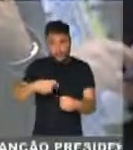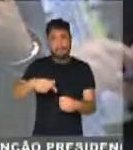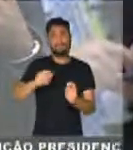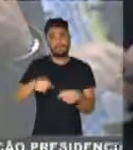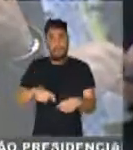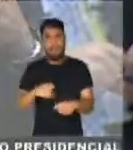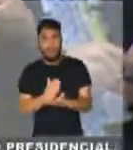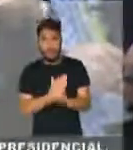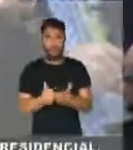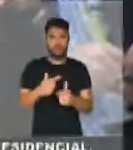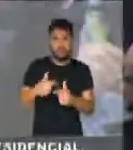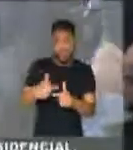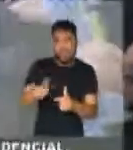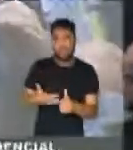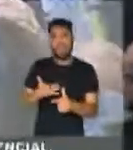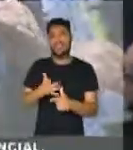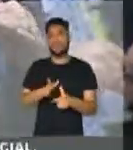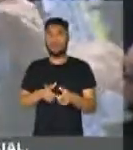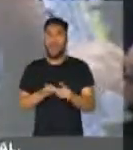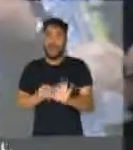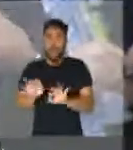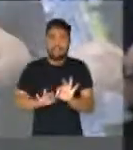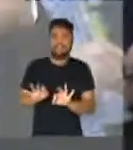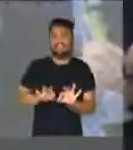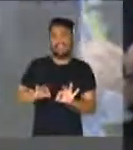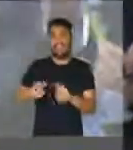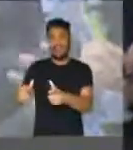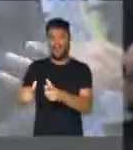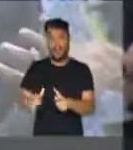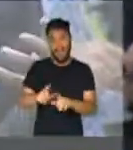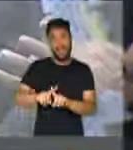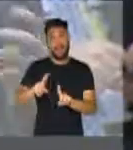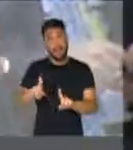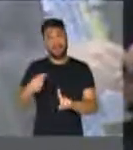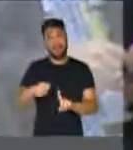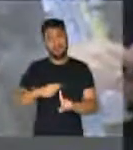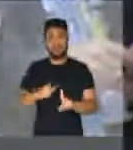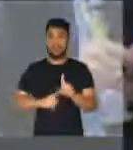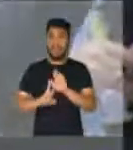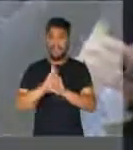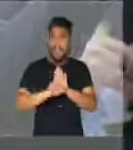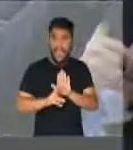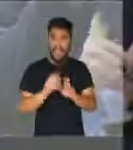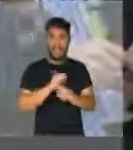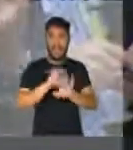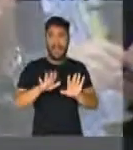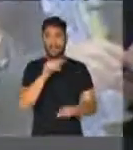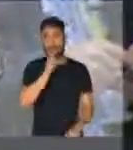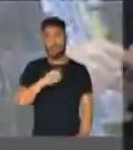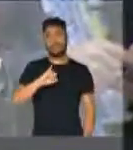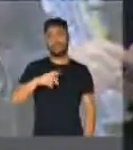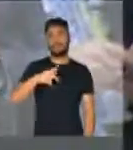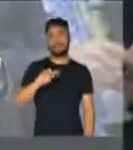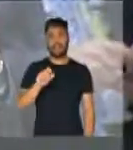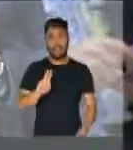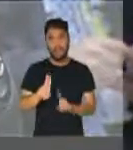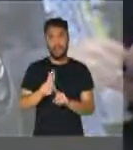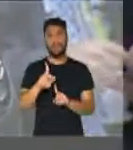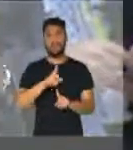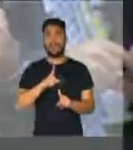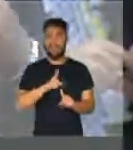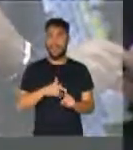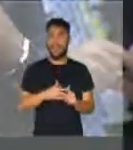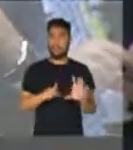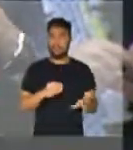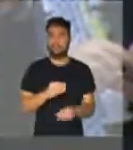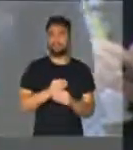os problemas para exercer a gestão do território, mas é quem está mais preparado. A cobrança de IPTU, ao mesmo tempo que se cobra a taxa de